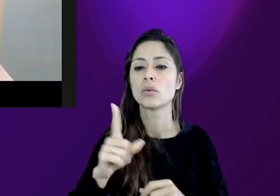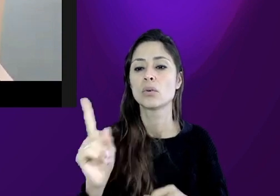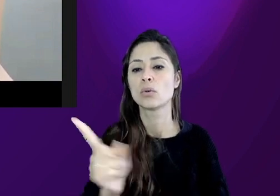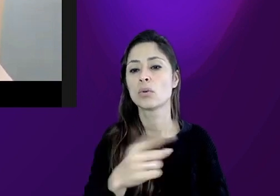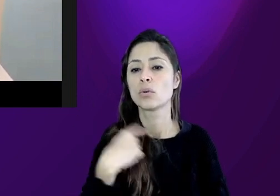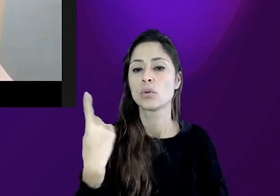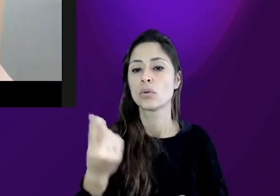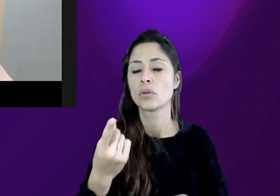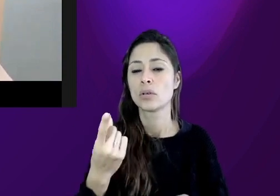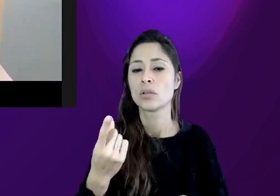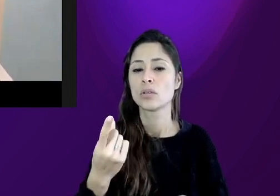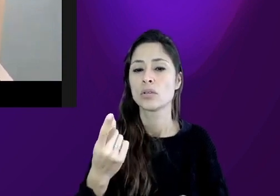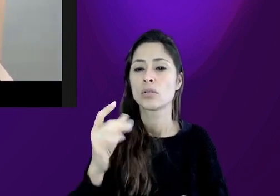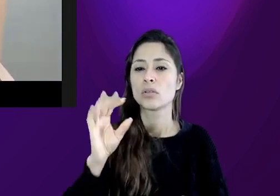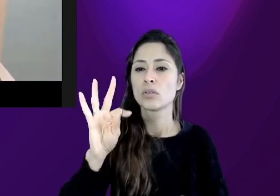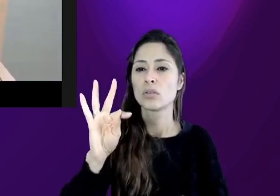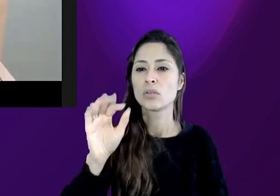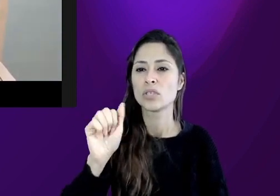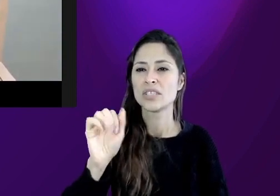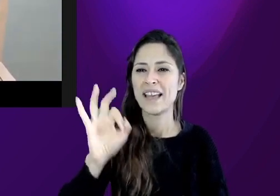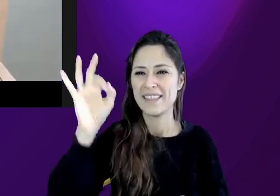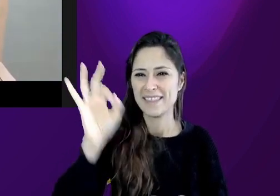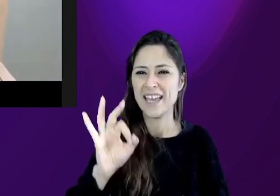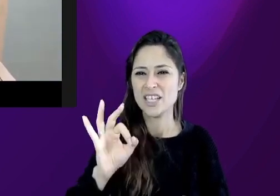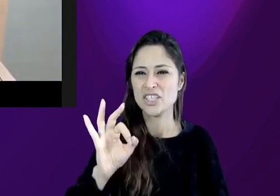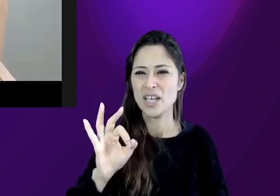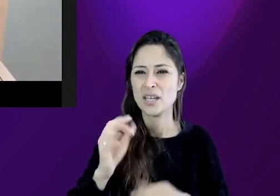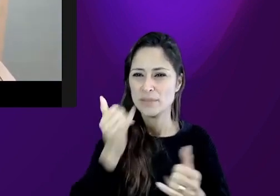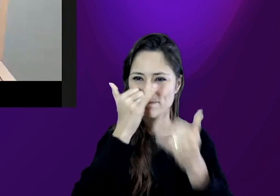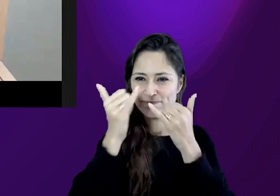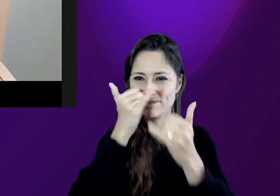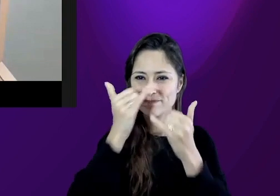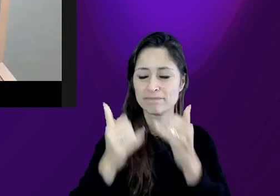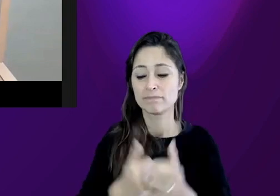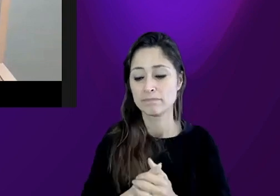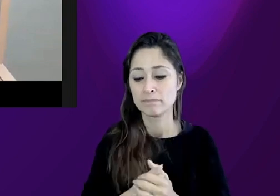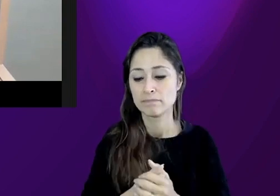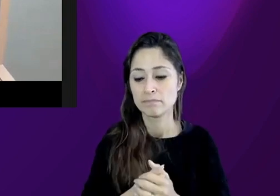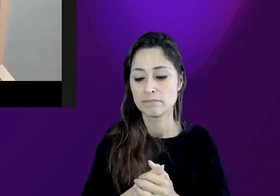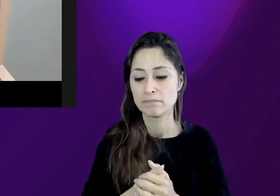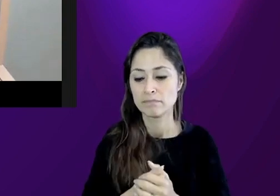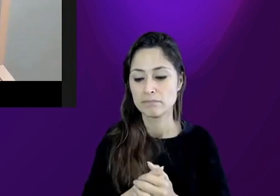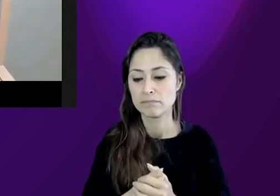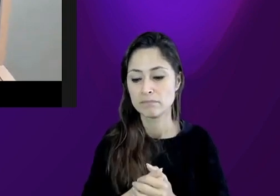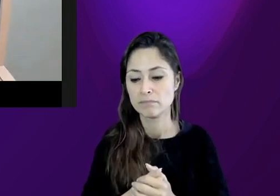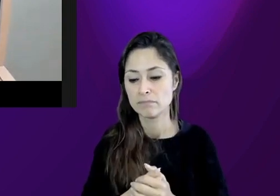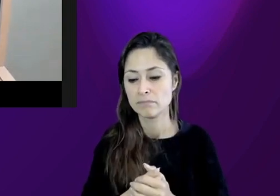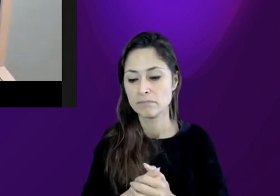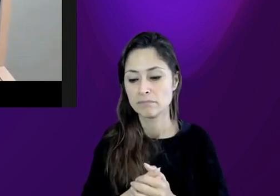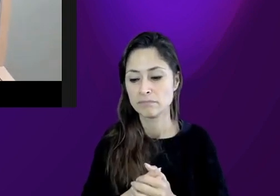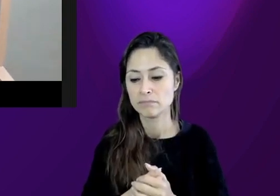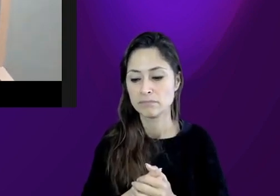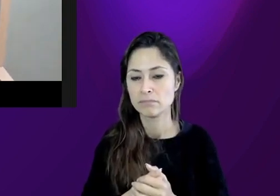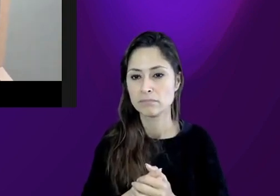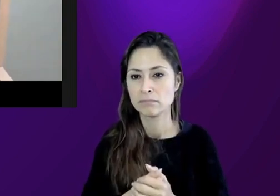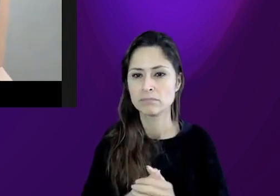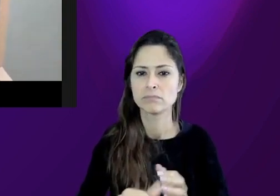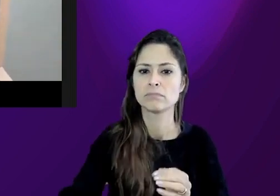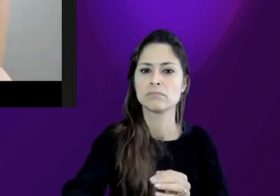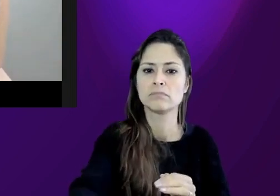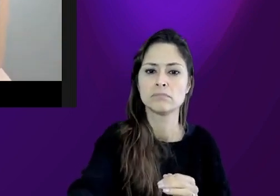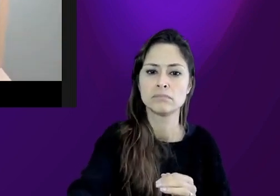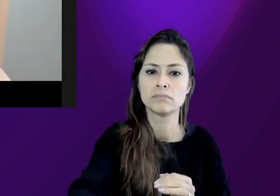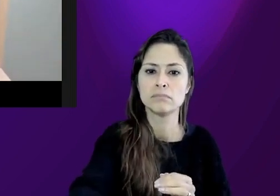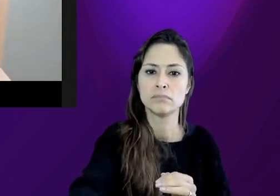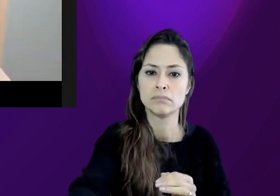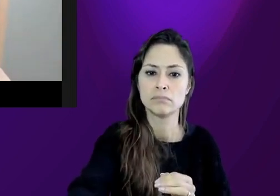nossa taxa de complicação. Apesar de faltarem grandes estudos com impacto relevante, os estudos têm demonstrado melhora dos resultados da cirurgia